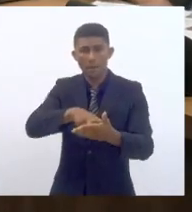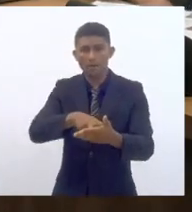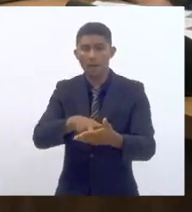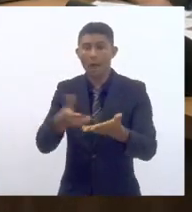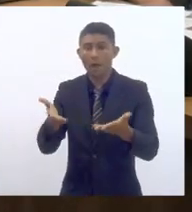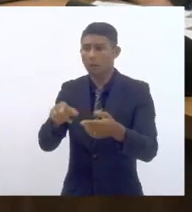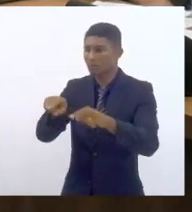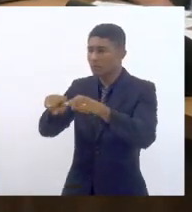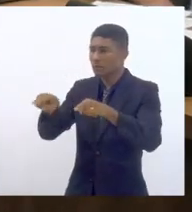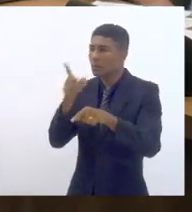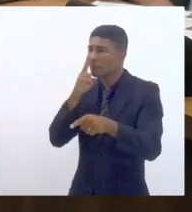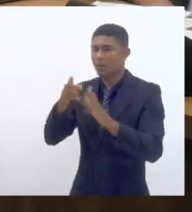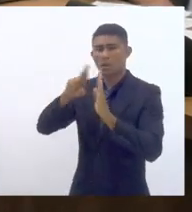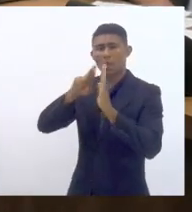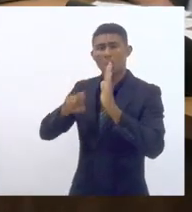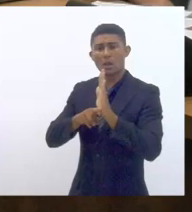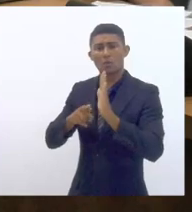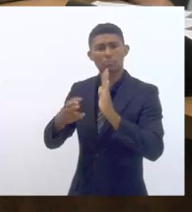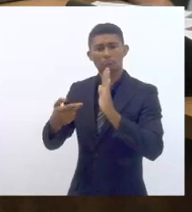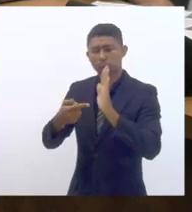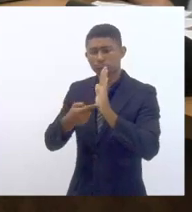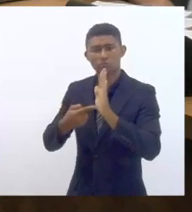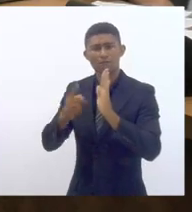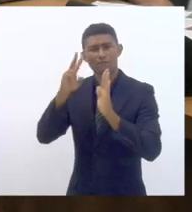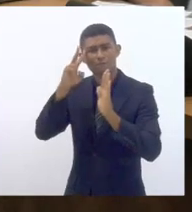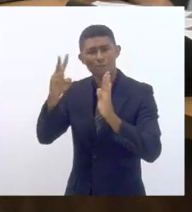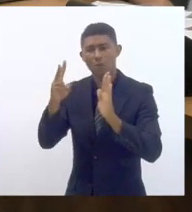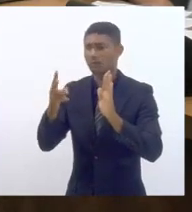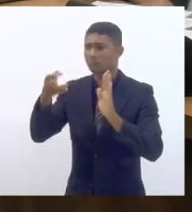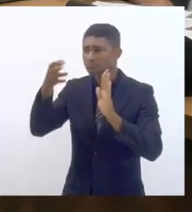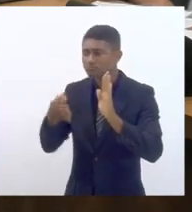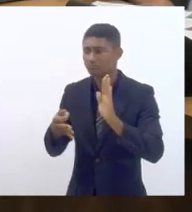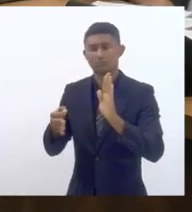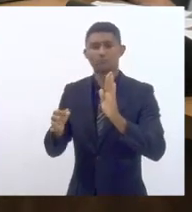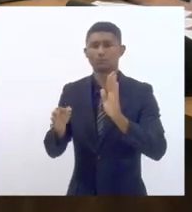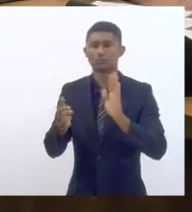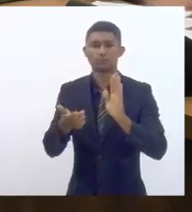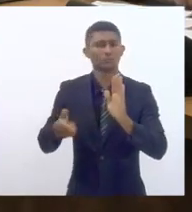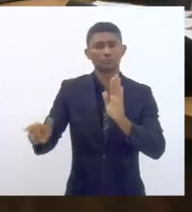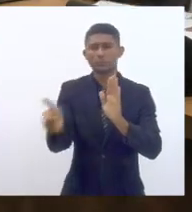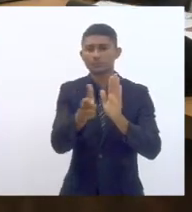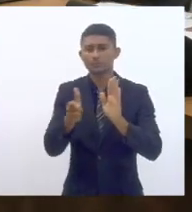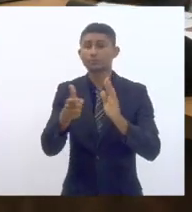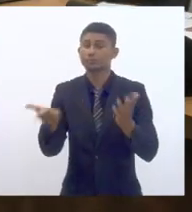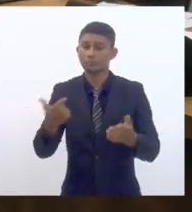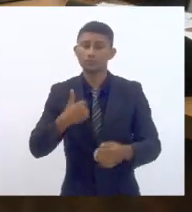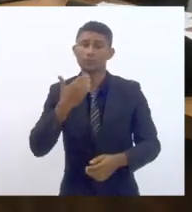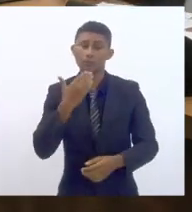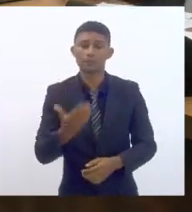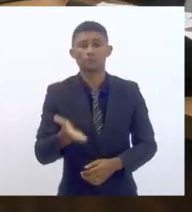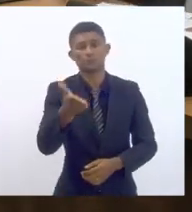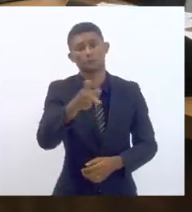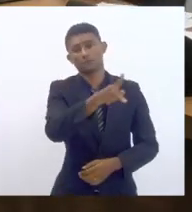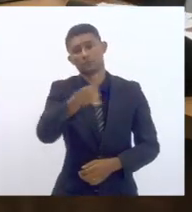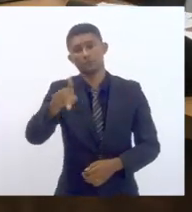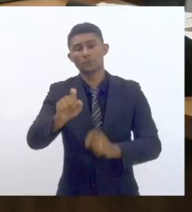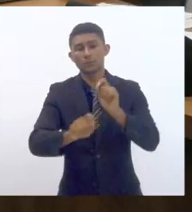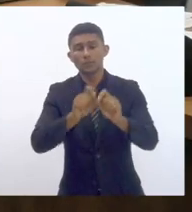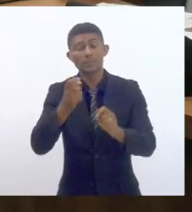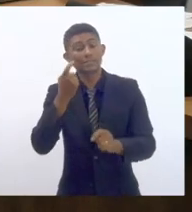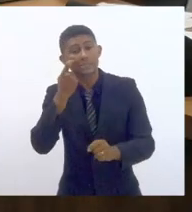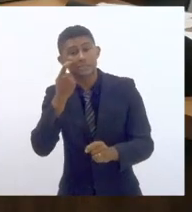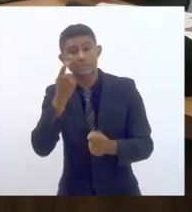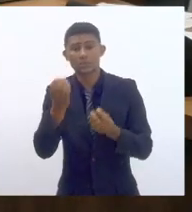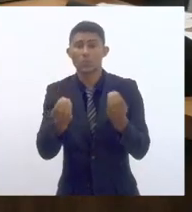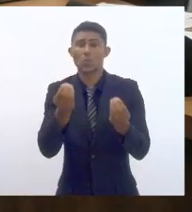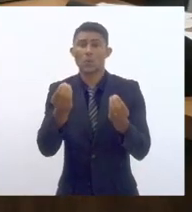passam a não ter nenhuma regulamentação forte. Então, senhor presidente, o que eu queria solicitar à Vossa Excelência era que a gente visse como é que vai fazer